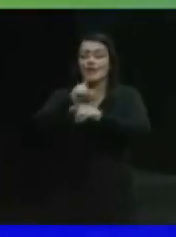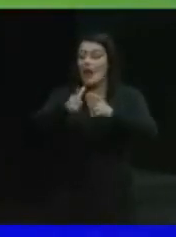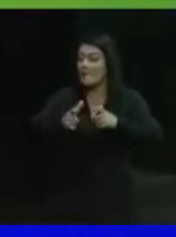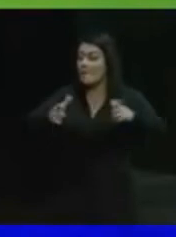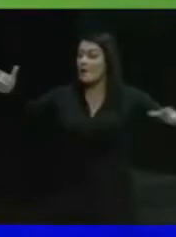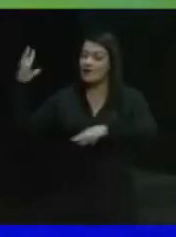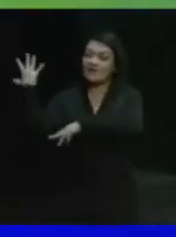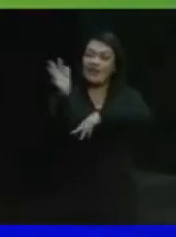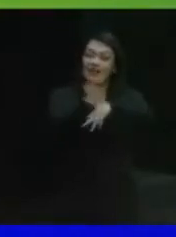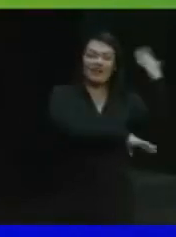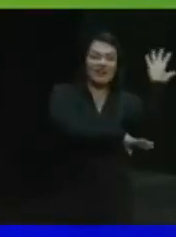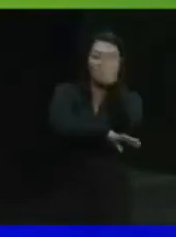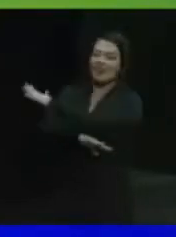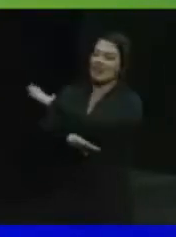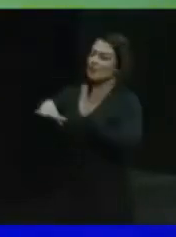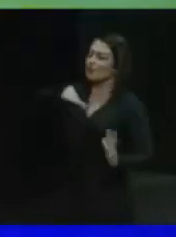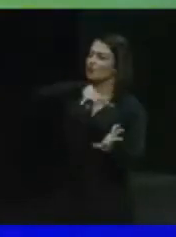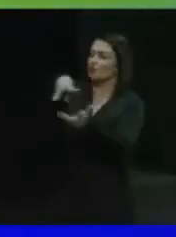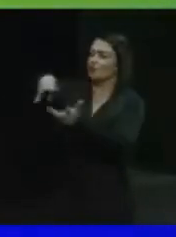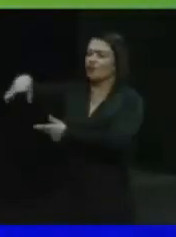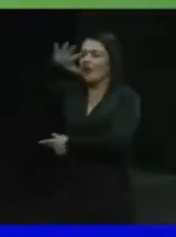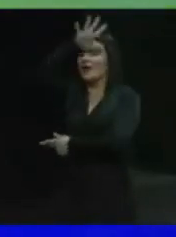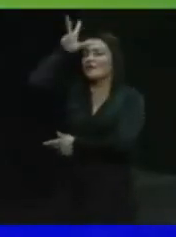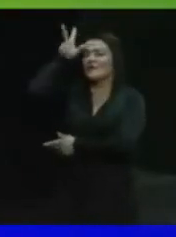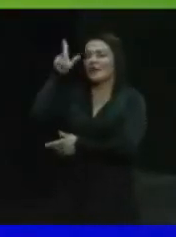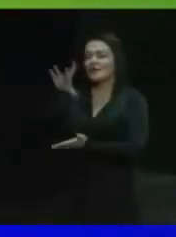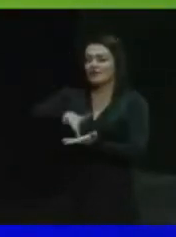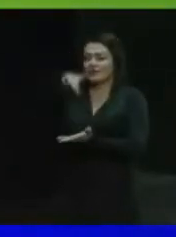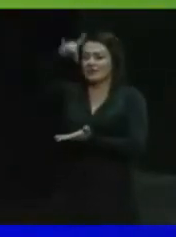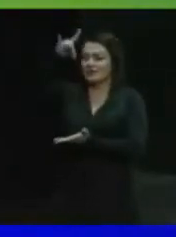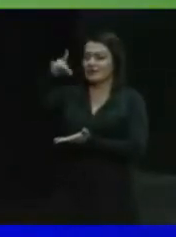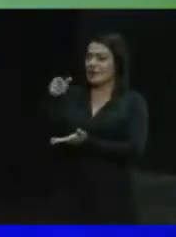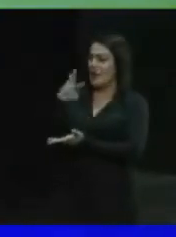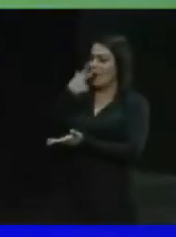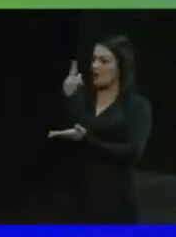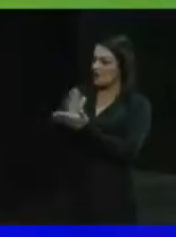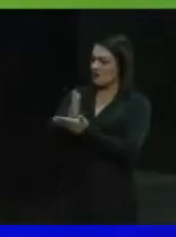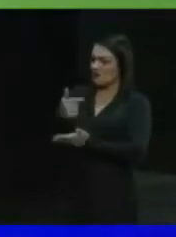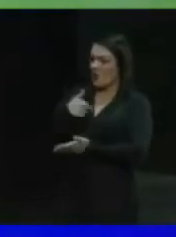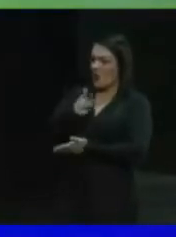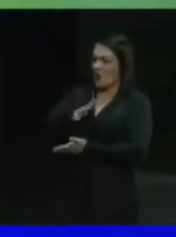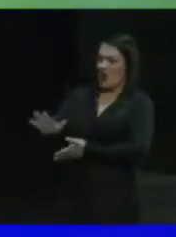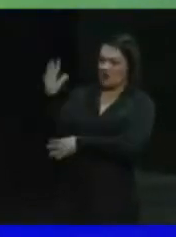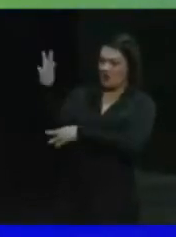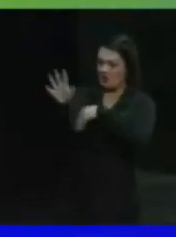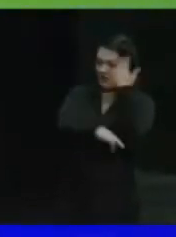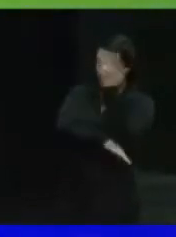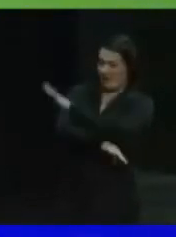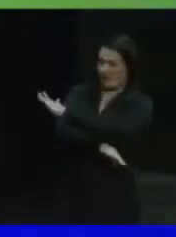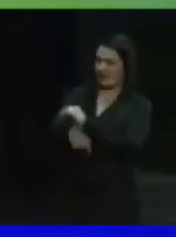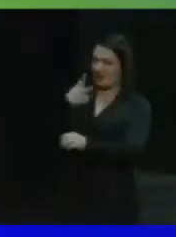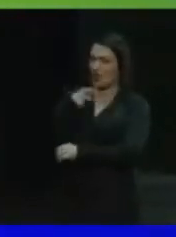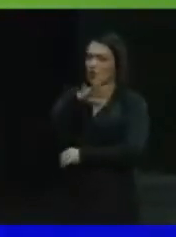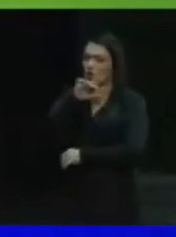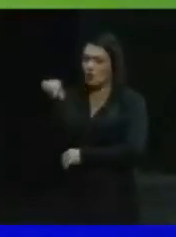do mundo, a Amazônia. Alguns veem a floresta como incômodo. E hoje, nossa